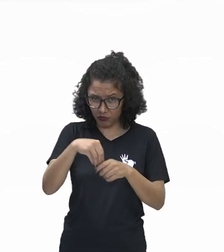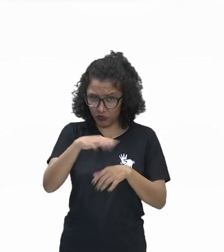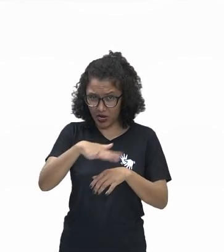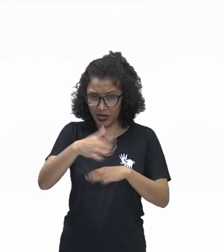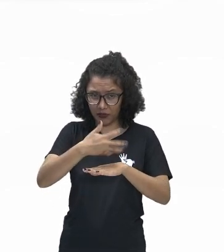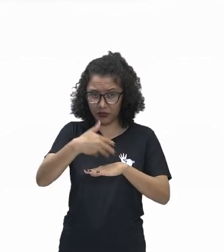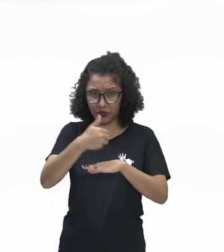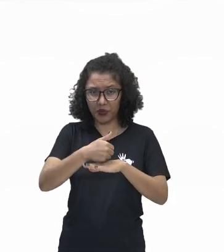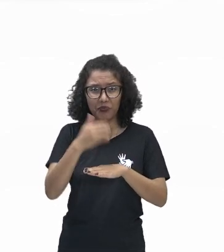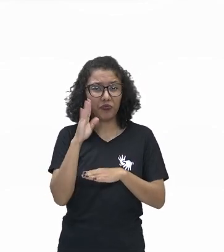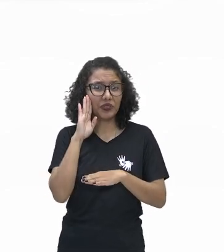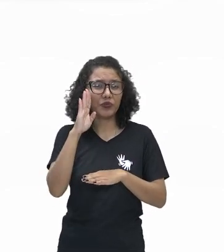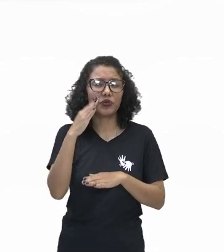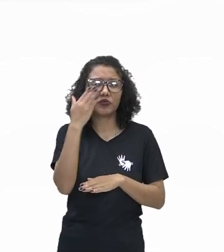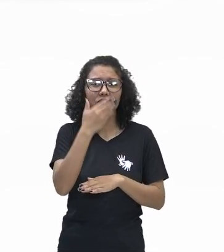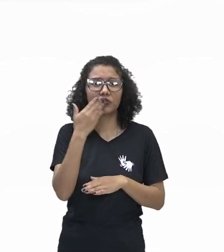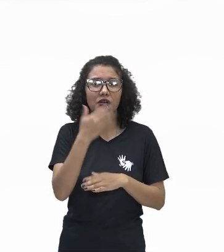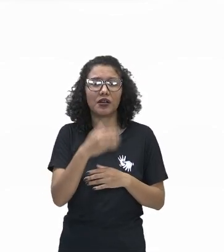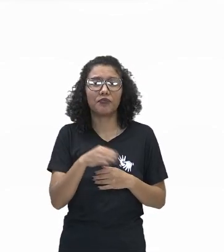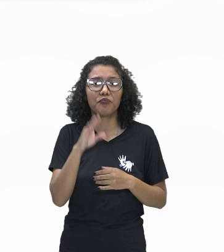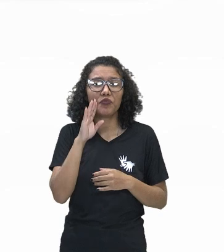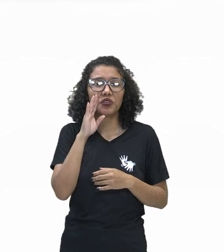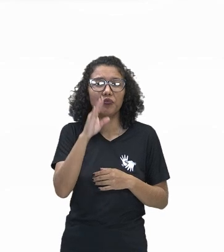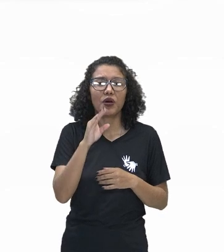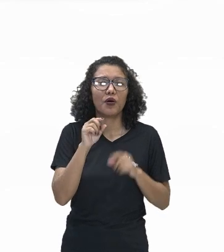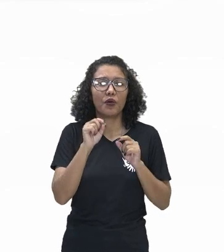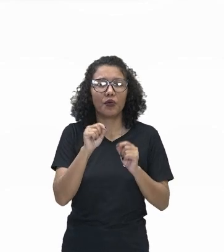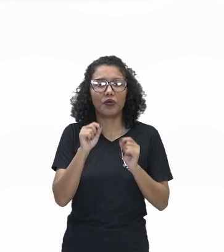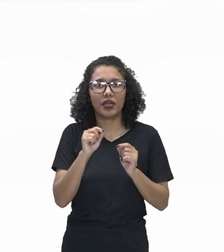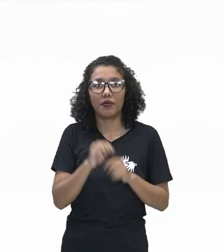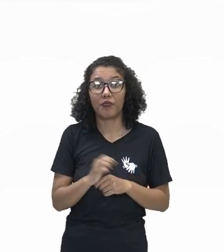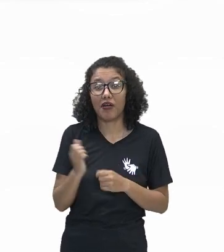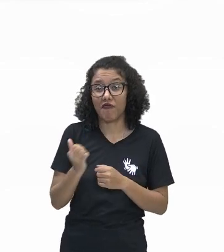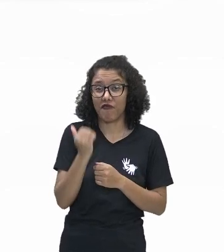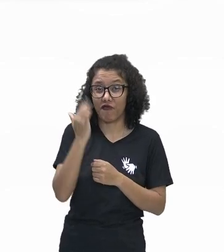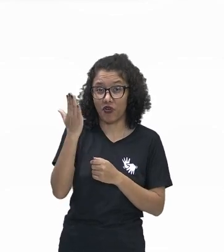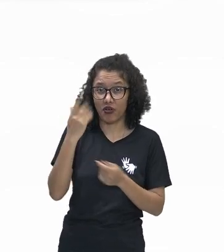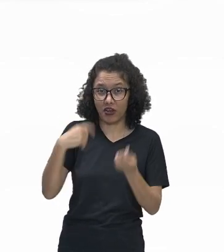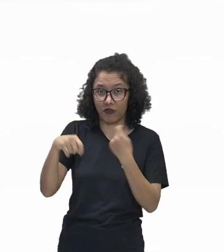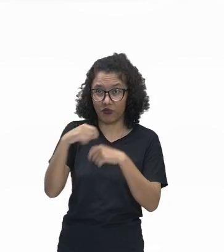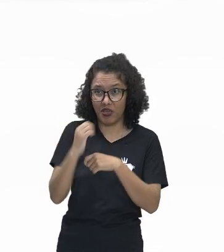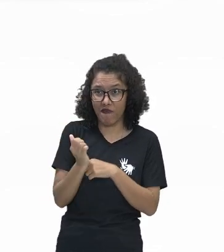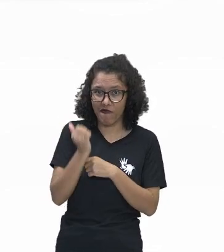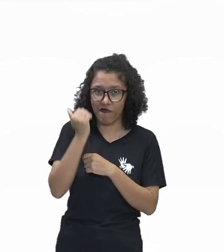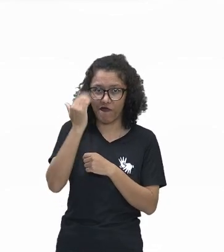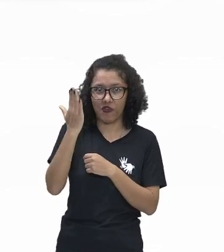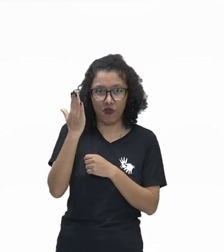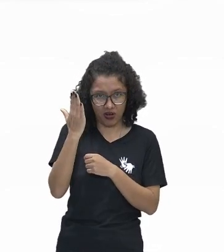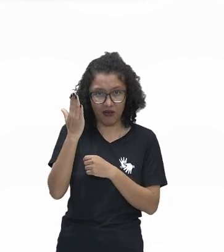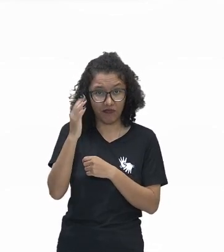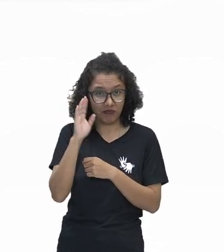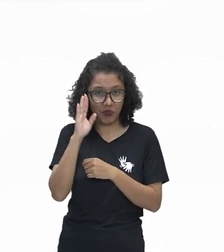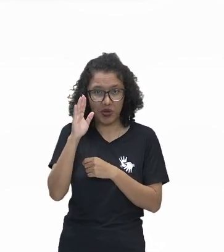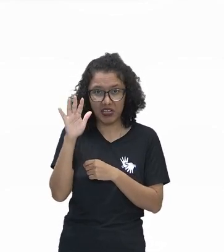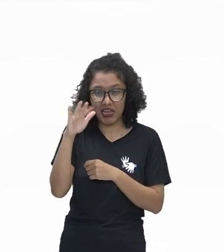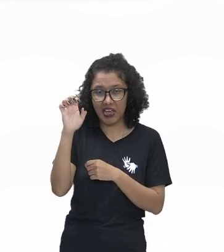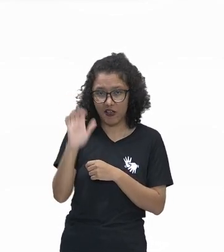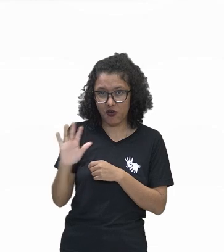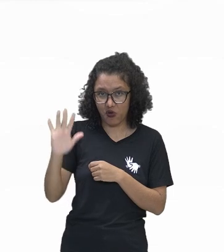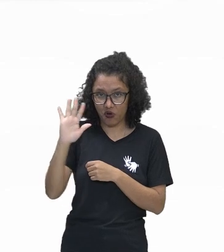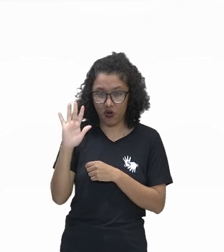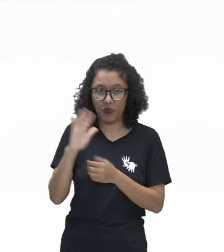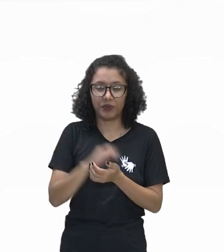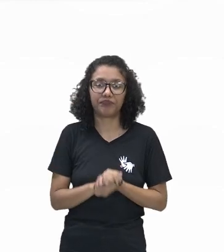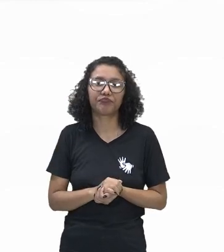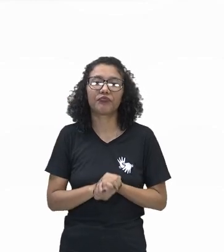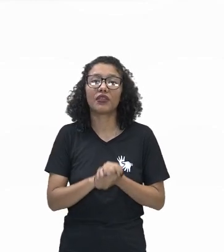era destinada quase exclusivamente ao mercado externo, principalmente ao mercado europeu. O Brasil se